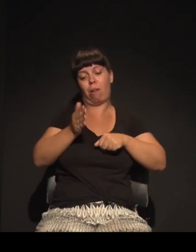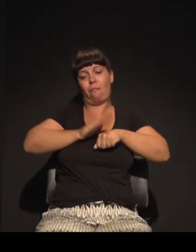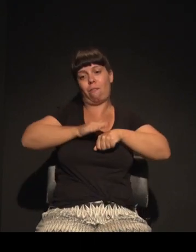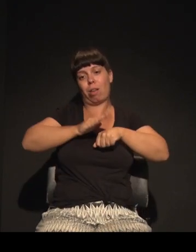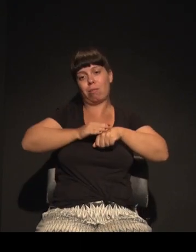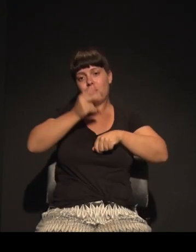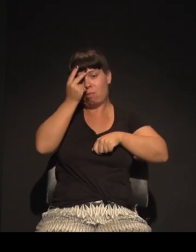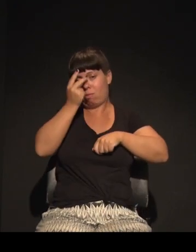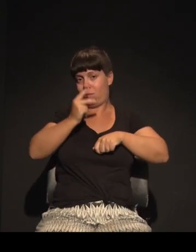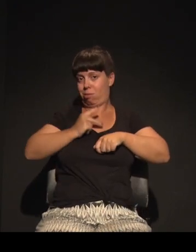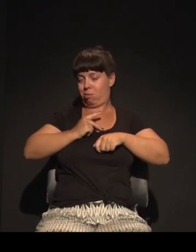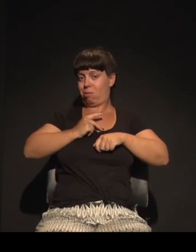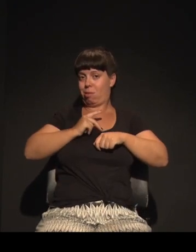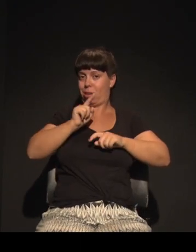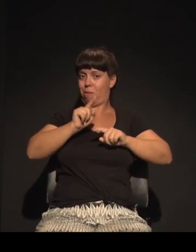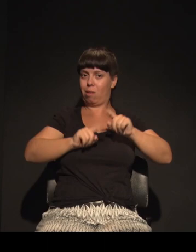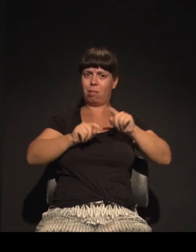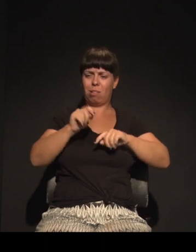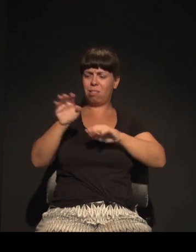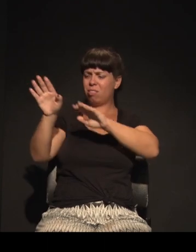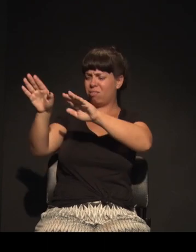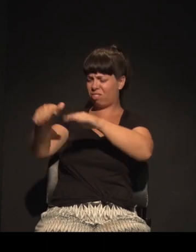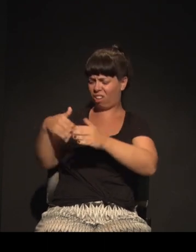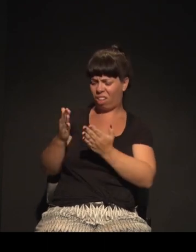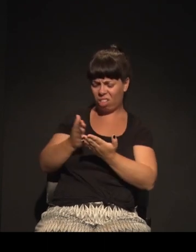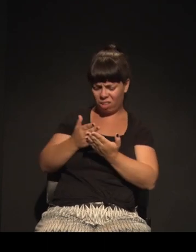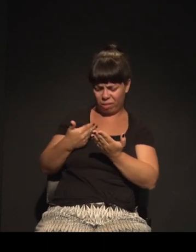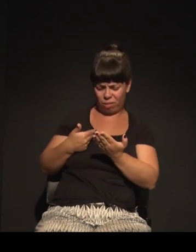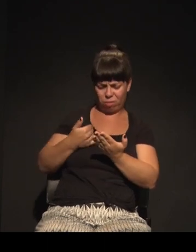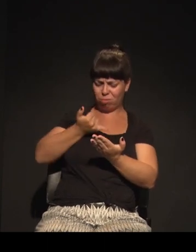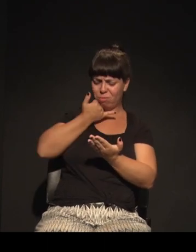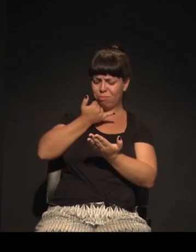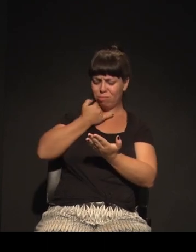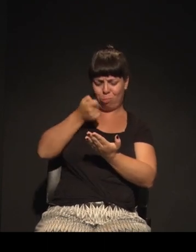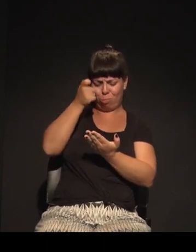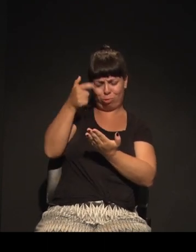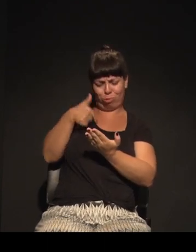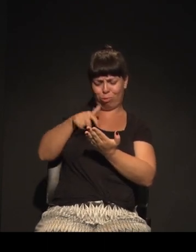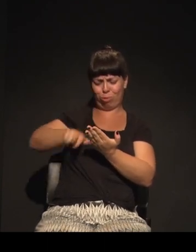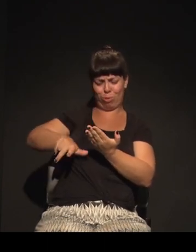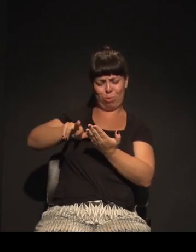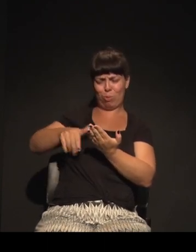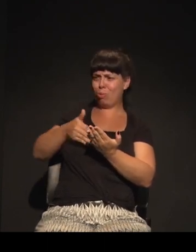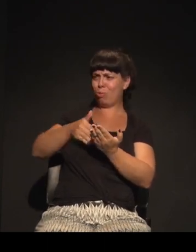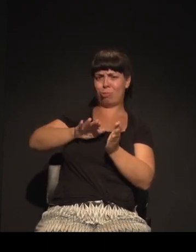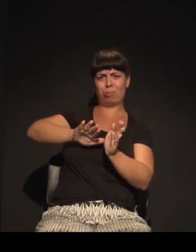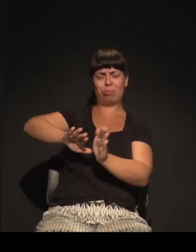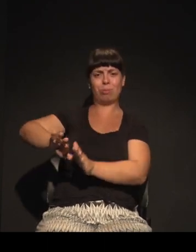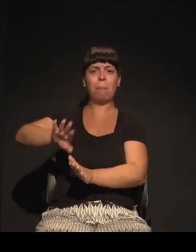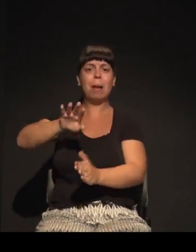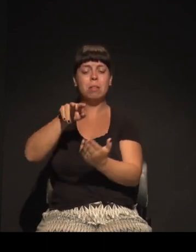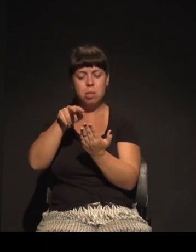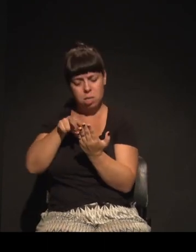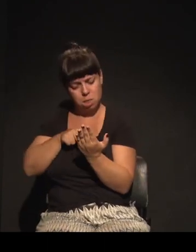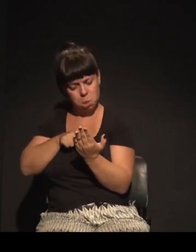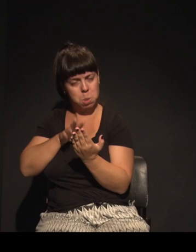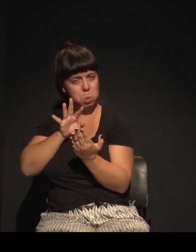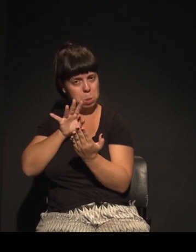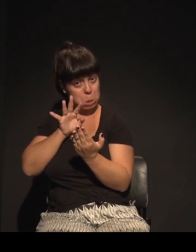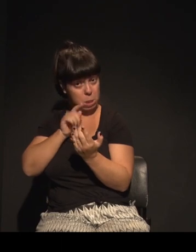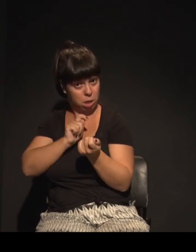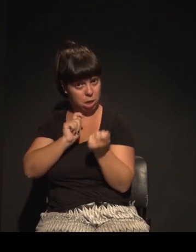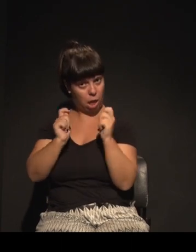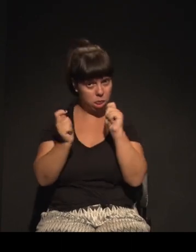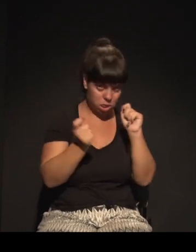chegava aqueles livros que não tinha nada a ver com a nossa cultura mas daí eu fazia diferente eu li o texto e mudava tudo